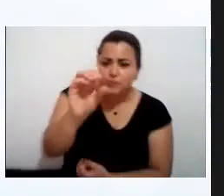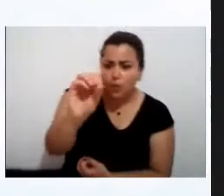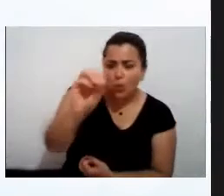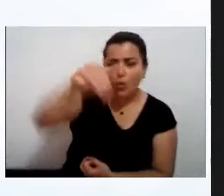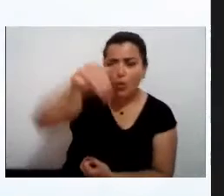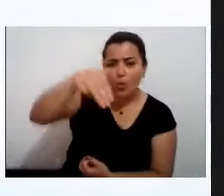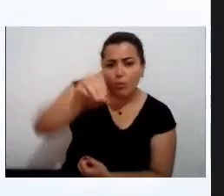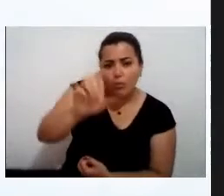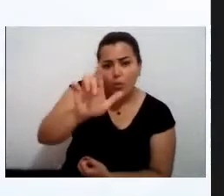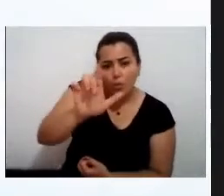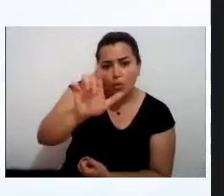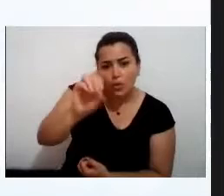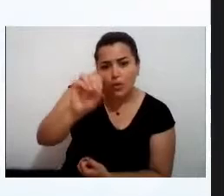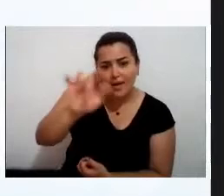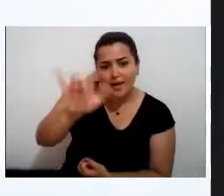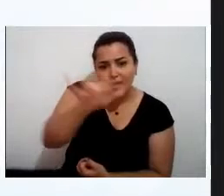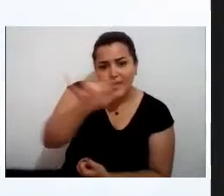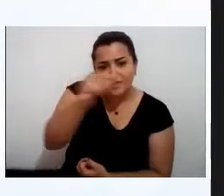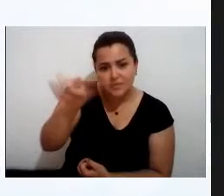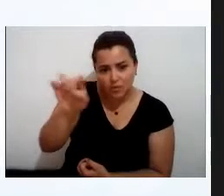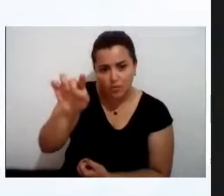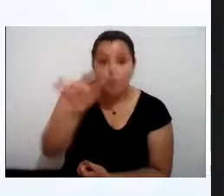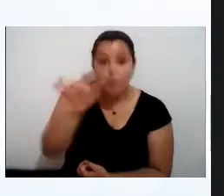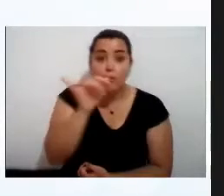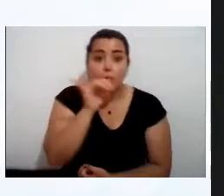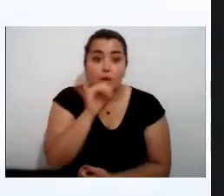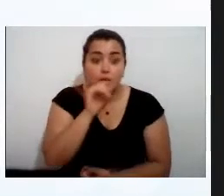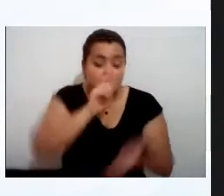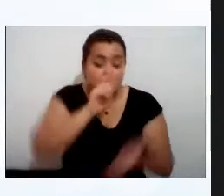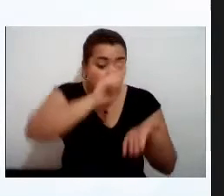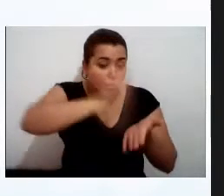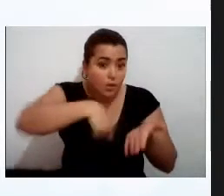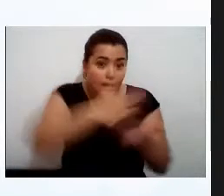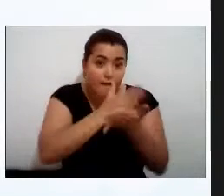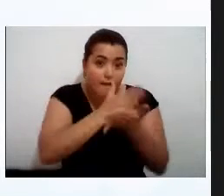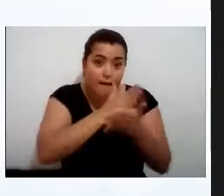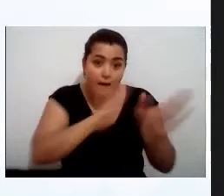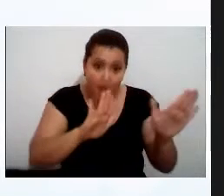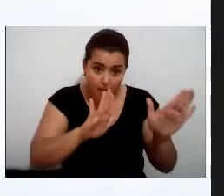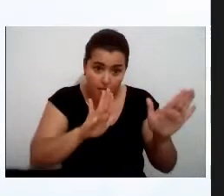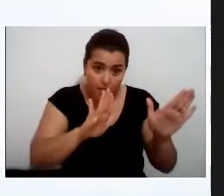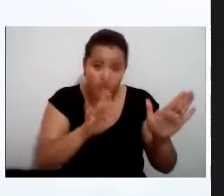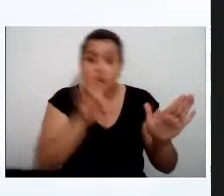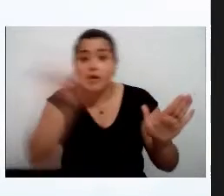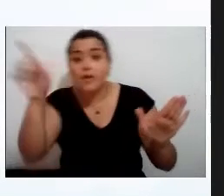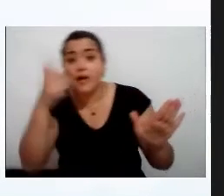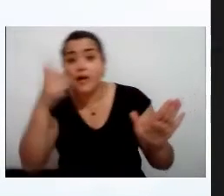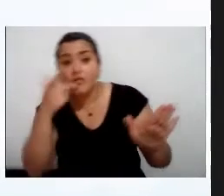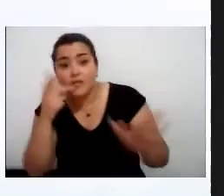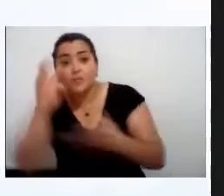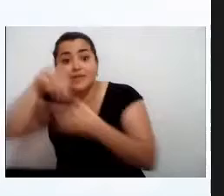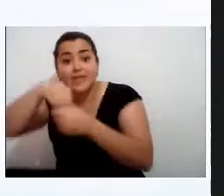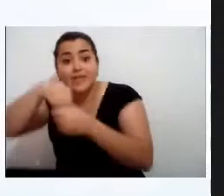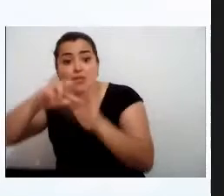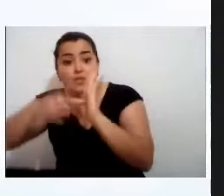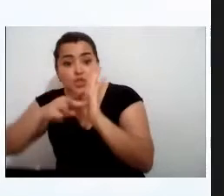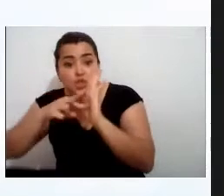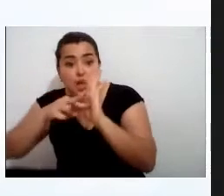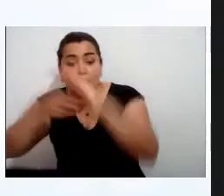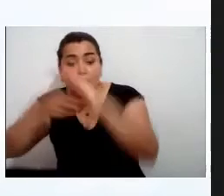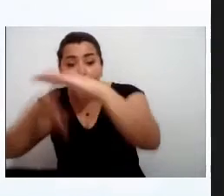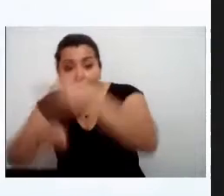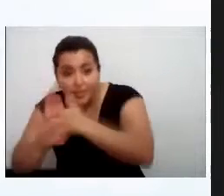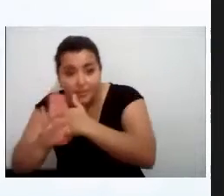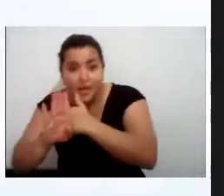dos contratos no sindicato, o fim da obrigatoriedade da homologação dos sindicatos. Mas eu vou falar primeiro da questão do